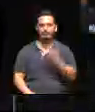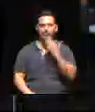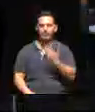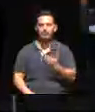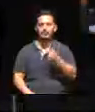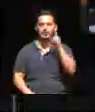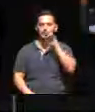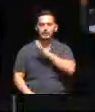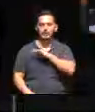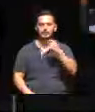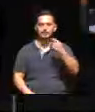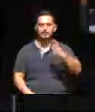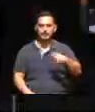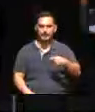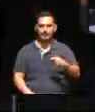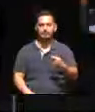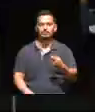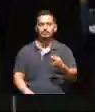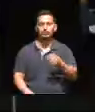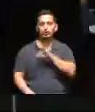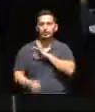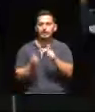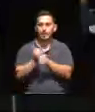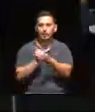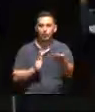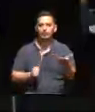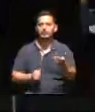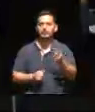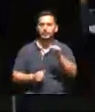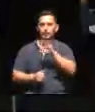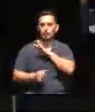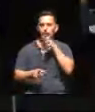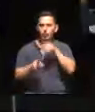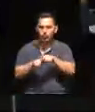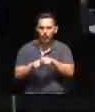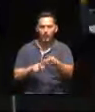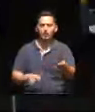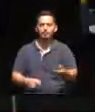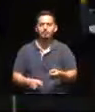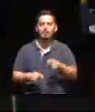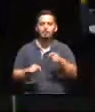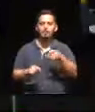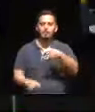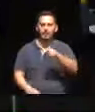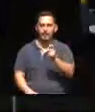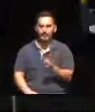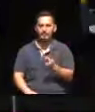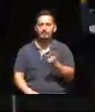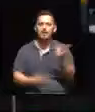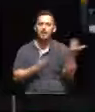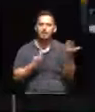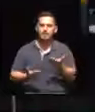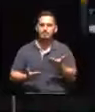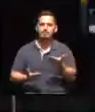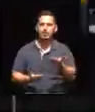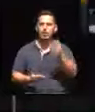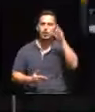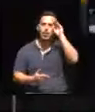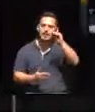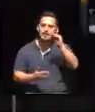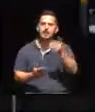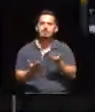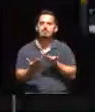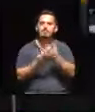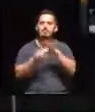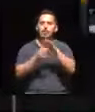Obrigada, Sra. Presidente, Srs. Vereadores e Srs. Deputados. O Partido Ecologista Os Verdes apresenta uma recomendação